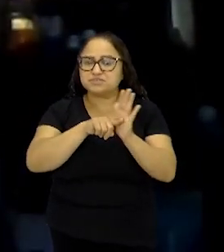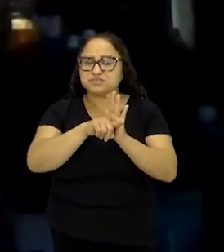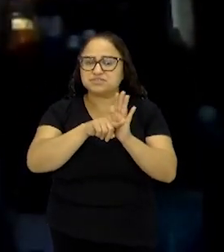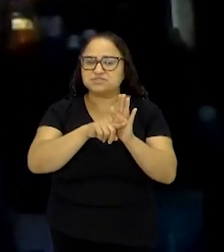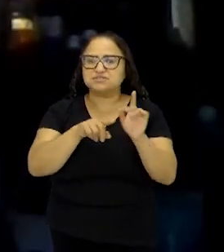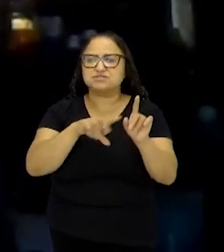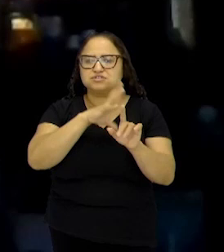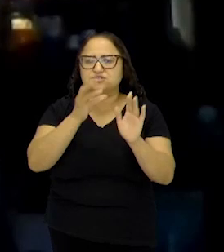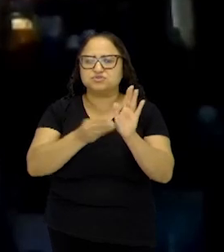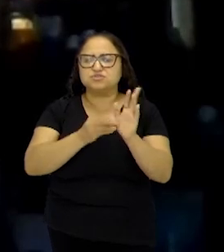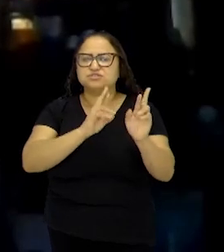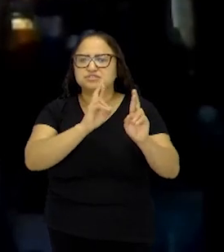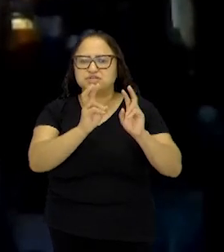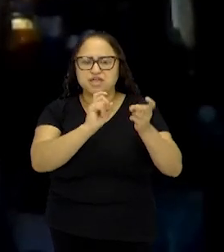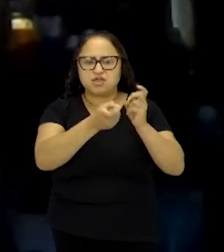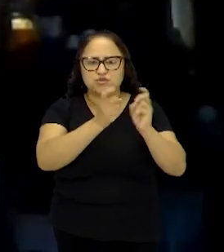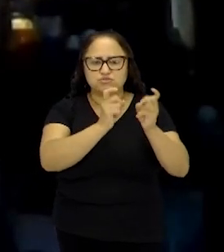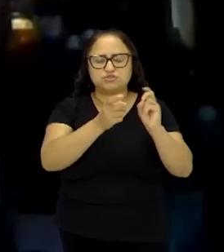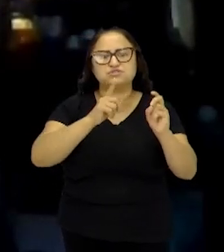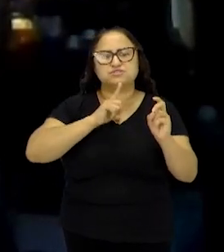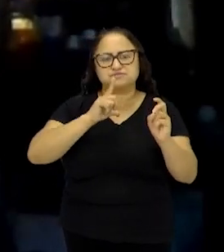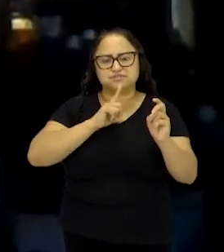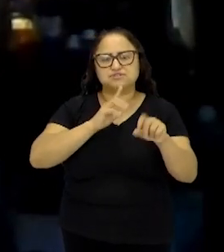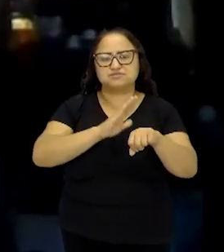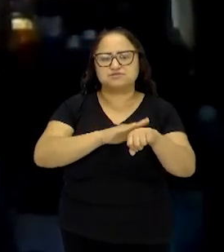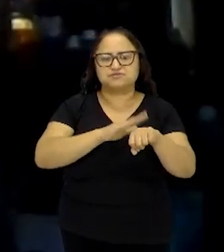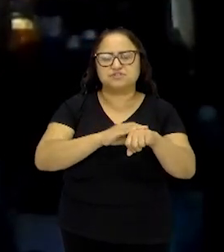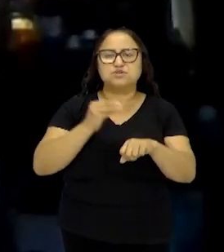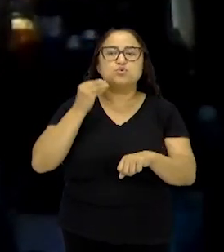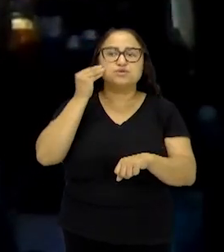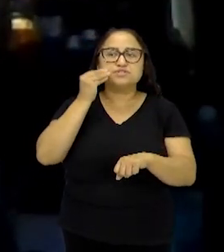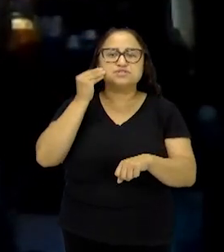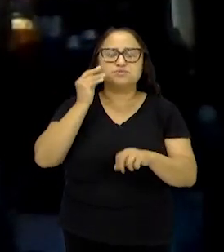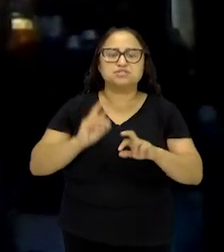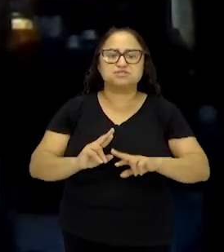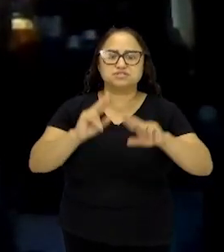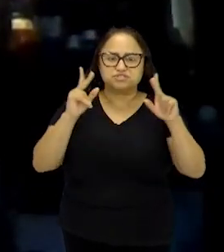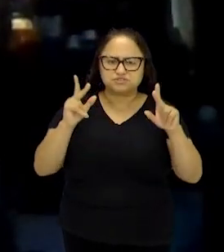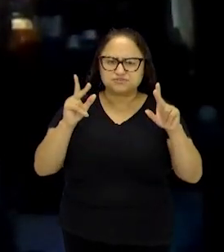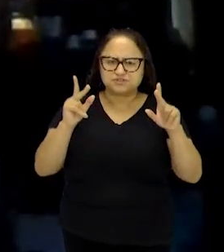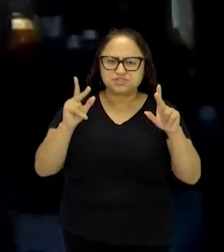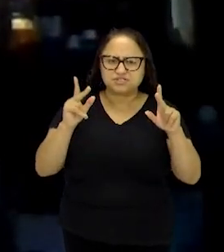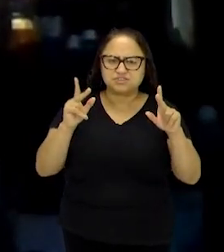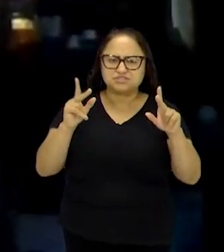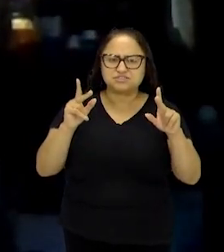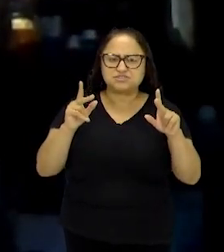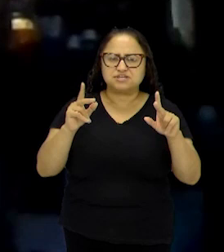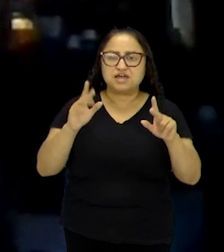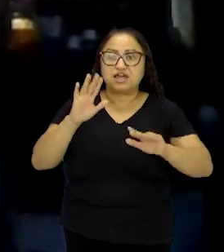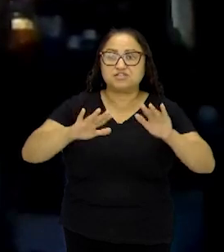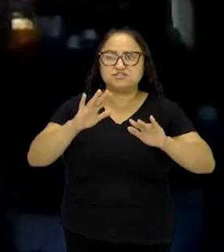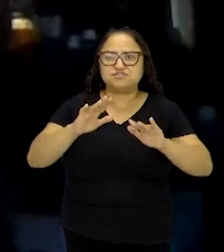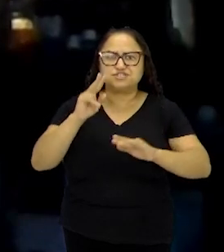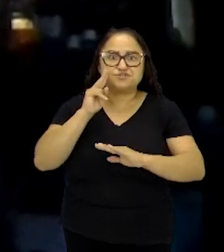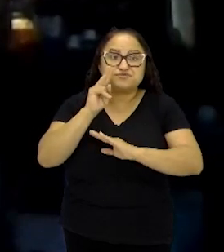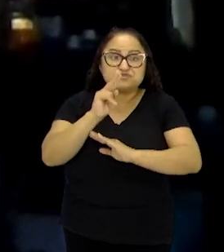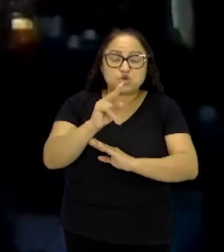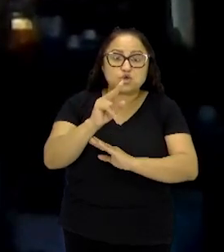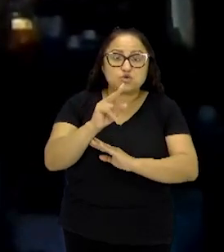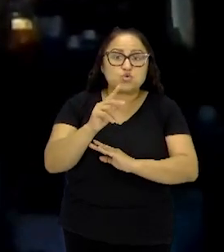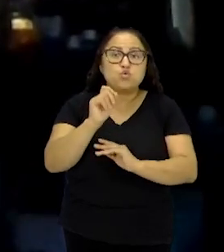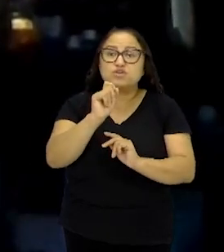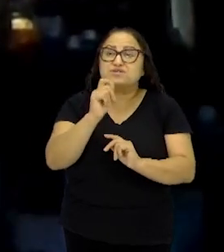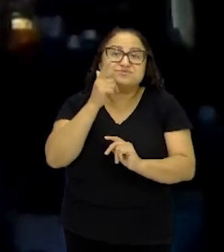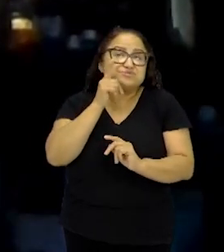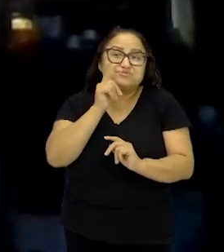que a gente fez, por todo o trabalho que a gente teve. Foi uma experiência muito diferente, aprendemos a fazer coisas que pelo menos eu não sabia e foi muito